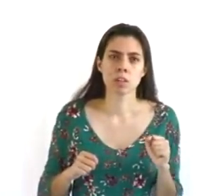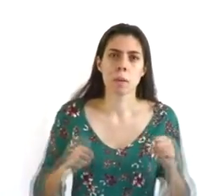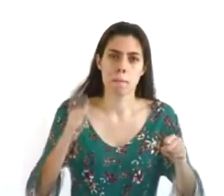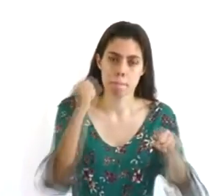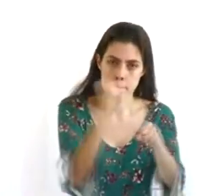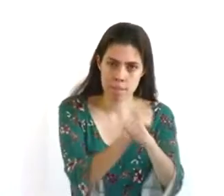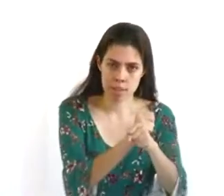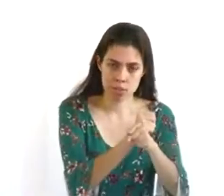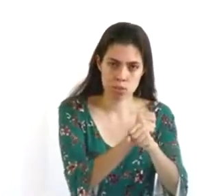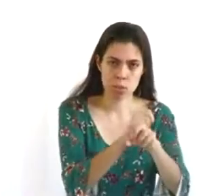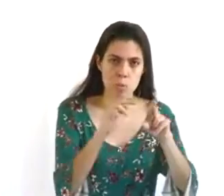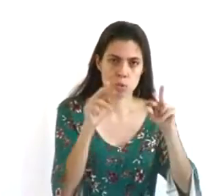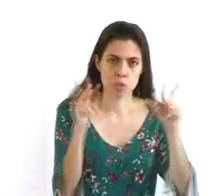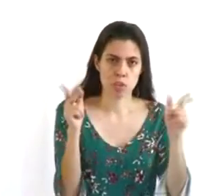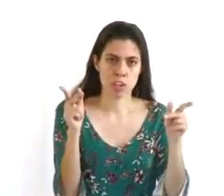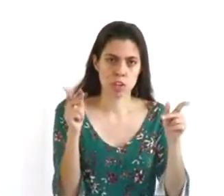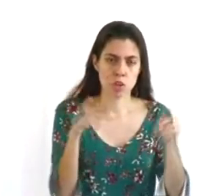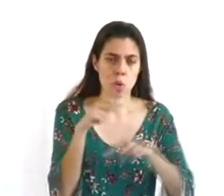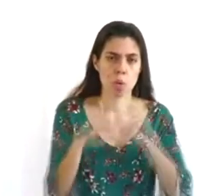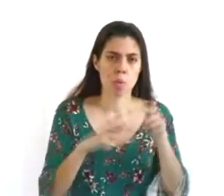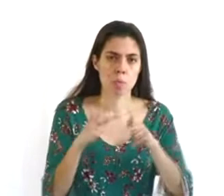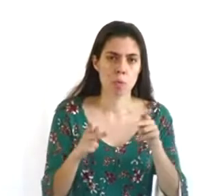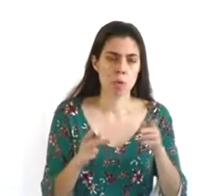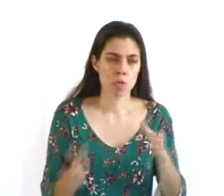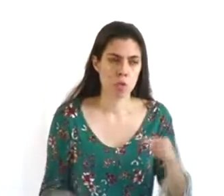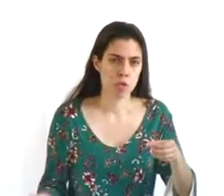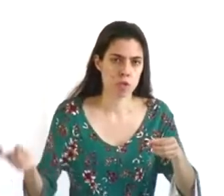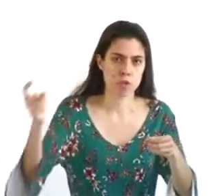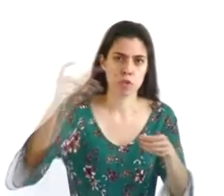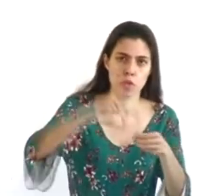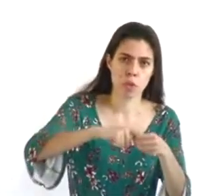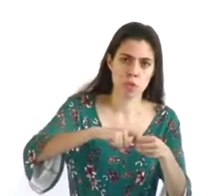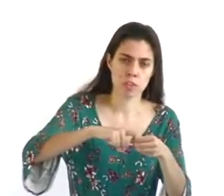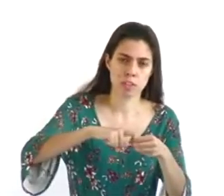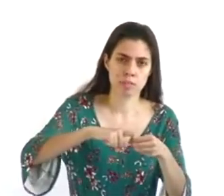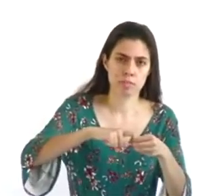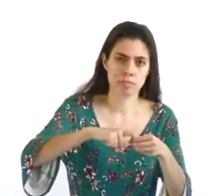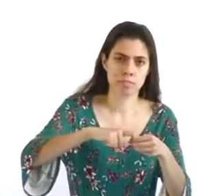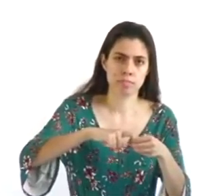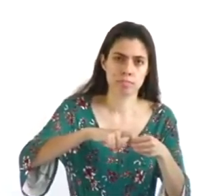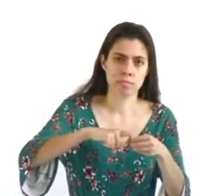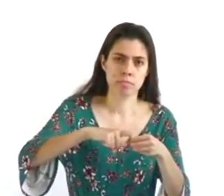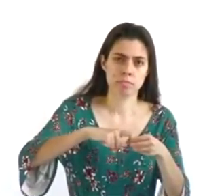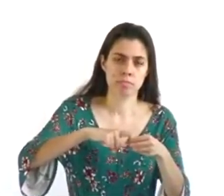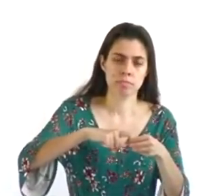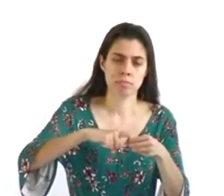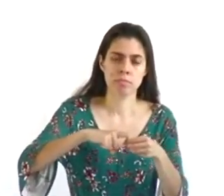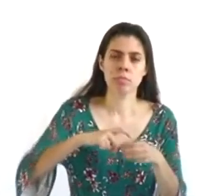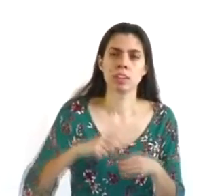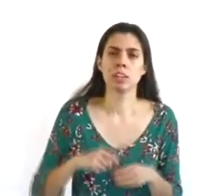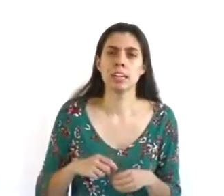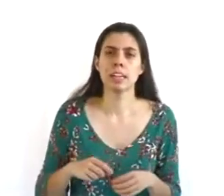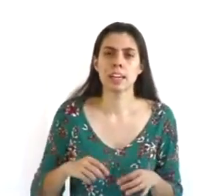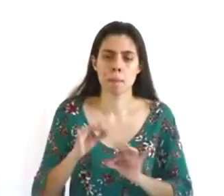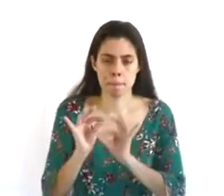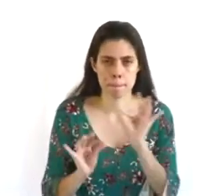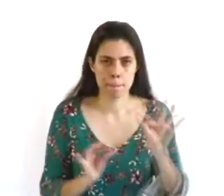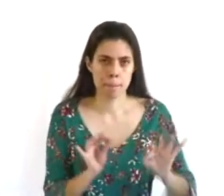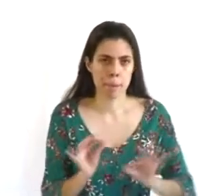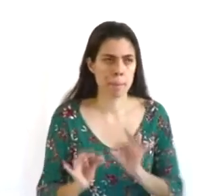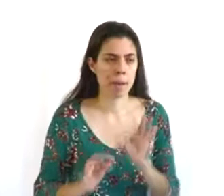cativeiro. E sabe o que eles fizeram lá naquele momento do sacrifício, no momento em que eles restauram o altar do Senhor? Eles